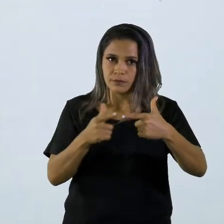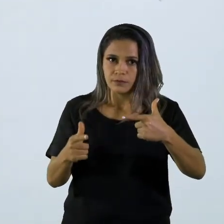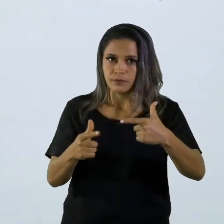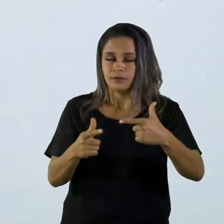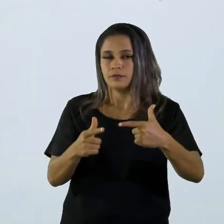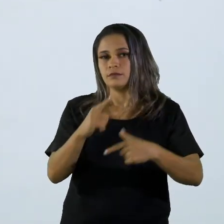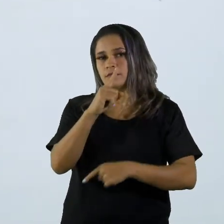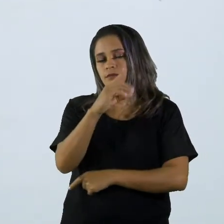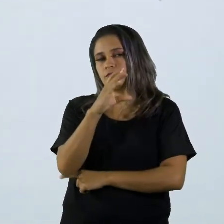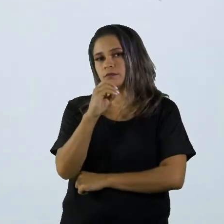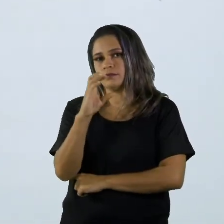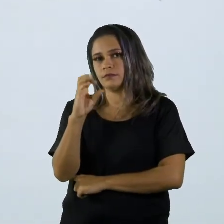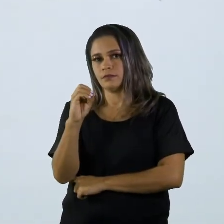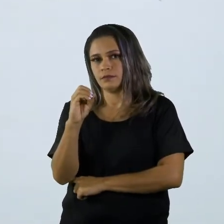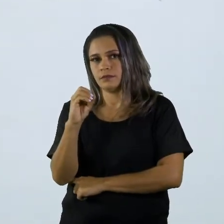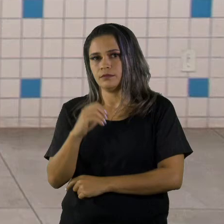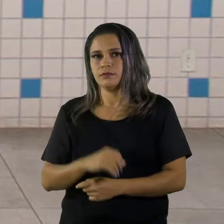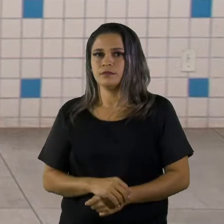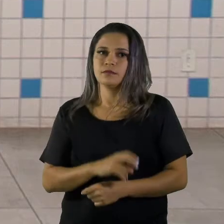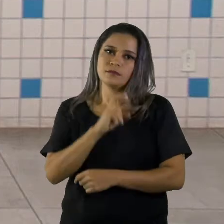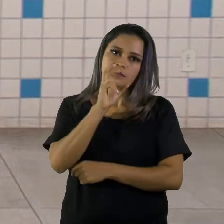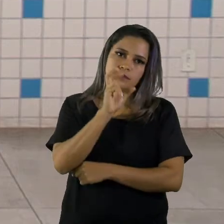Então, 50